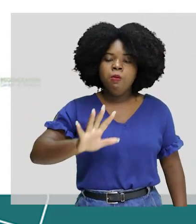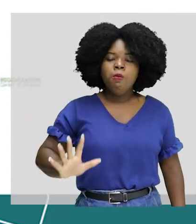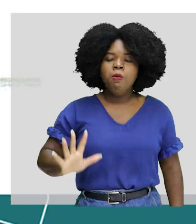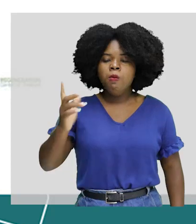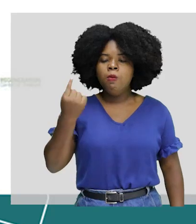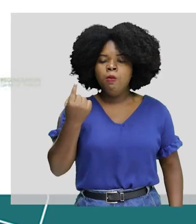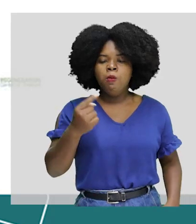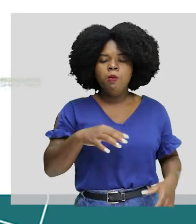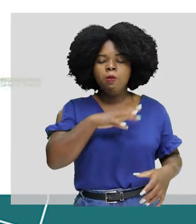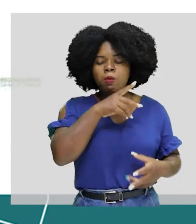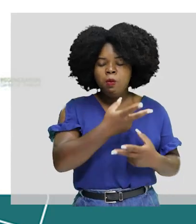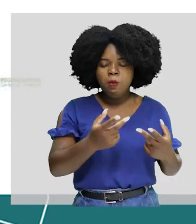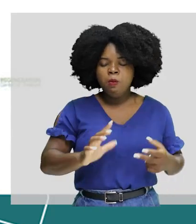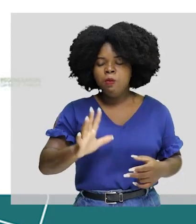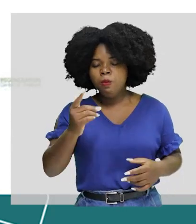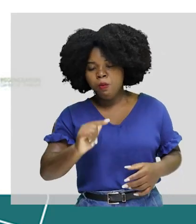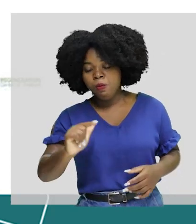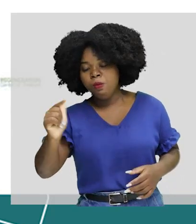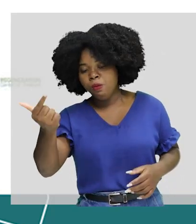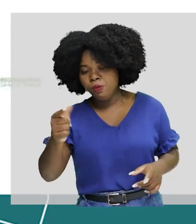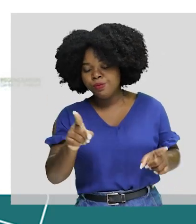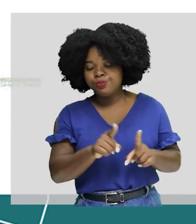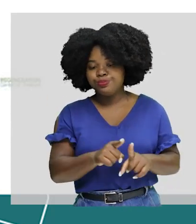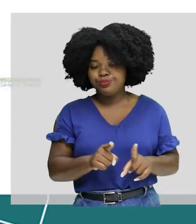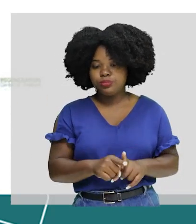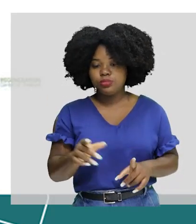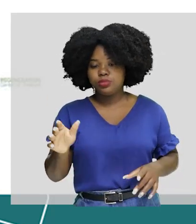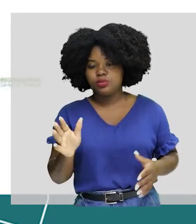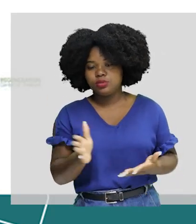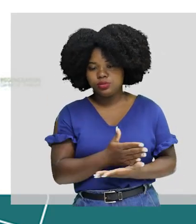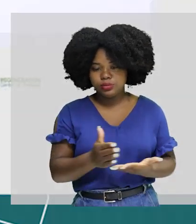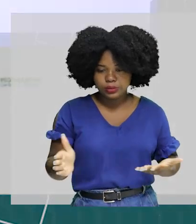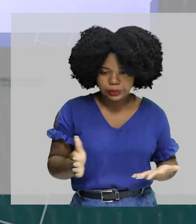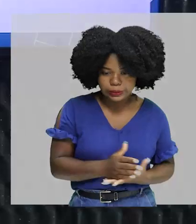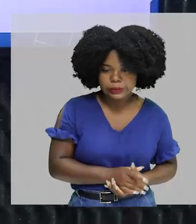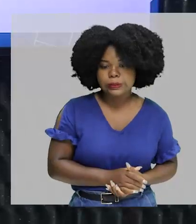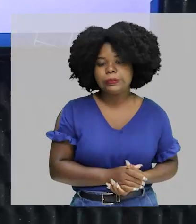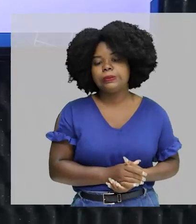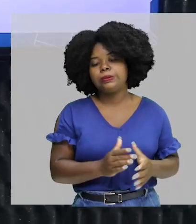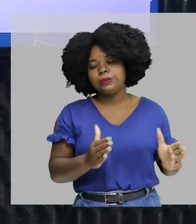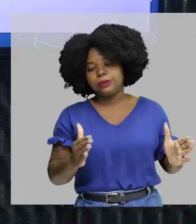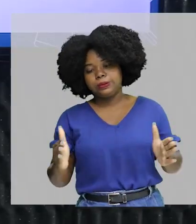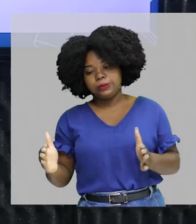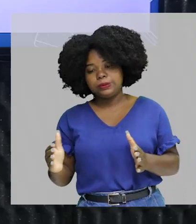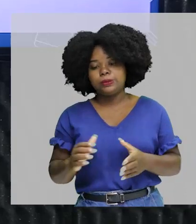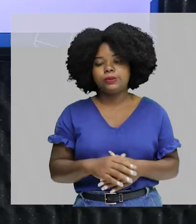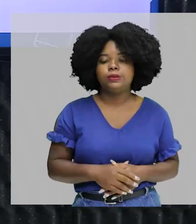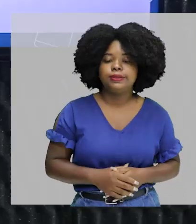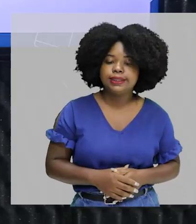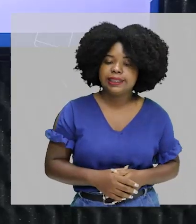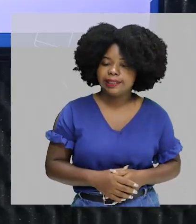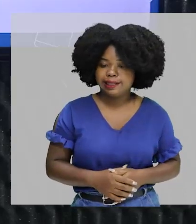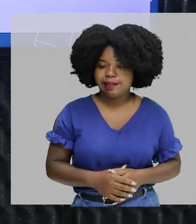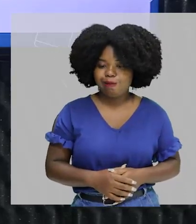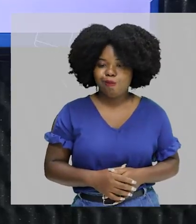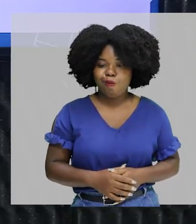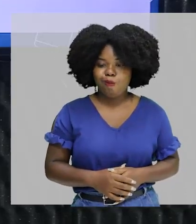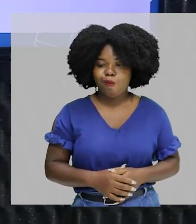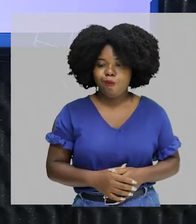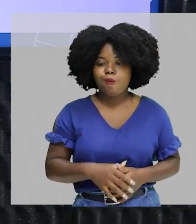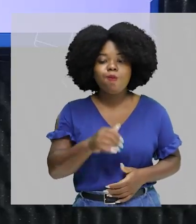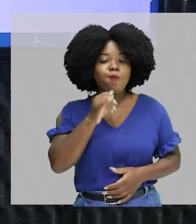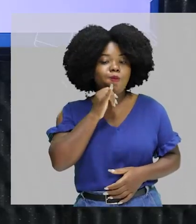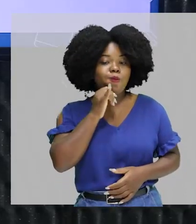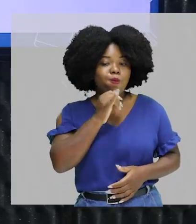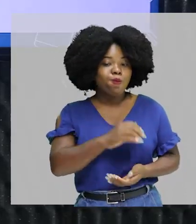animal pode acontecer com os outros. Tem algumas fases do embrião que são comuns, que acontecem com vários indivíduos. Por